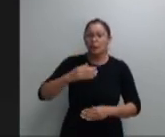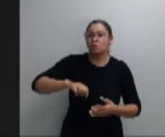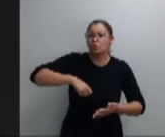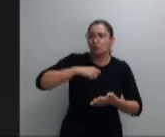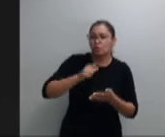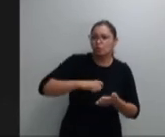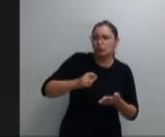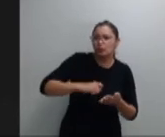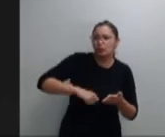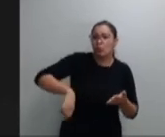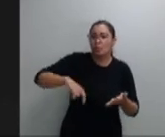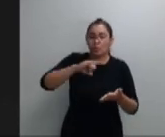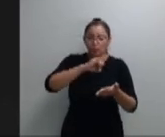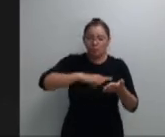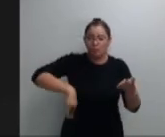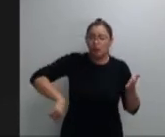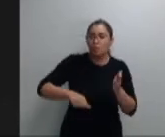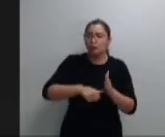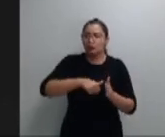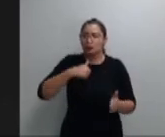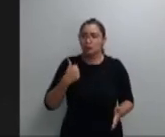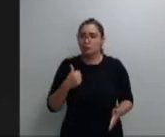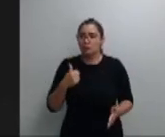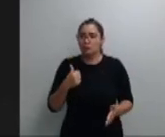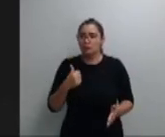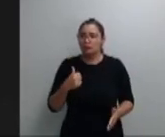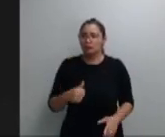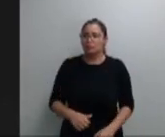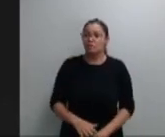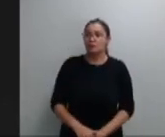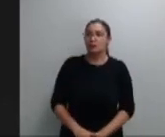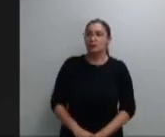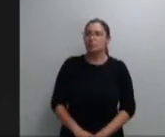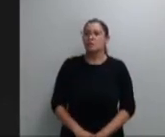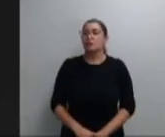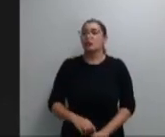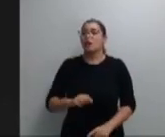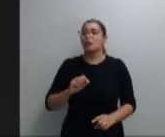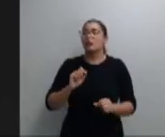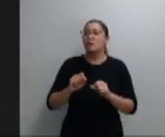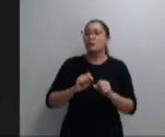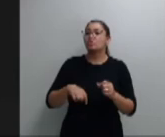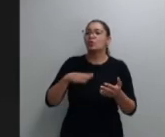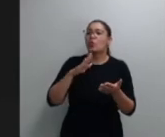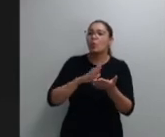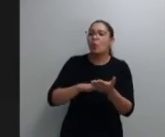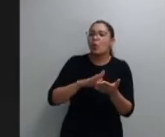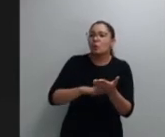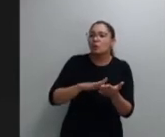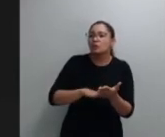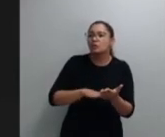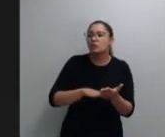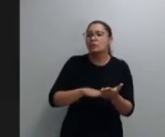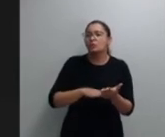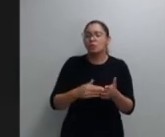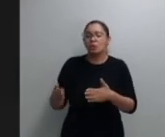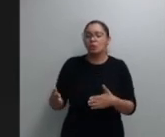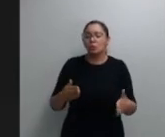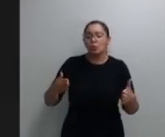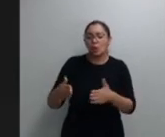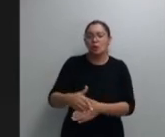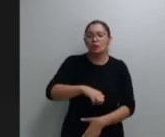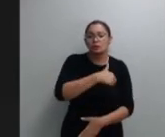documento vinculativo debate-se em particular acerca do termo ACO para a contagem do prazo de 15 dias